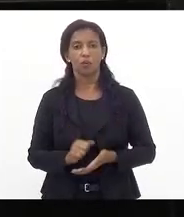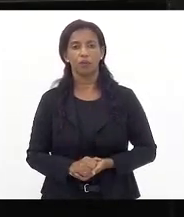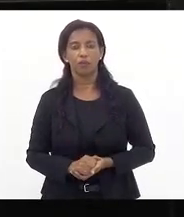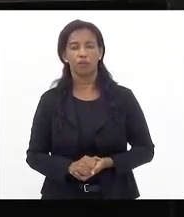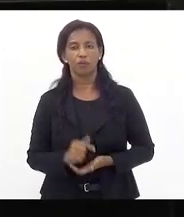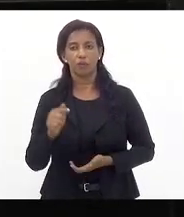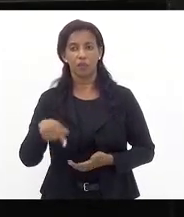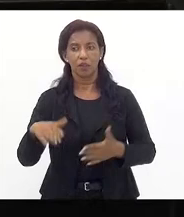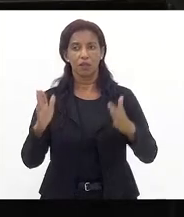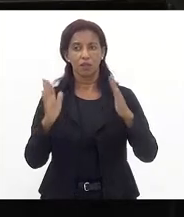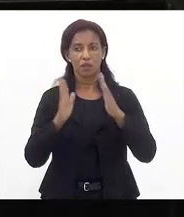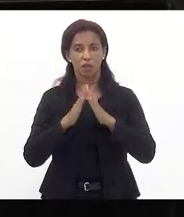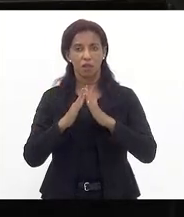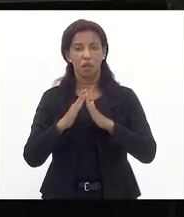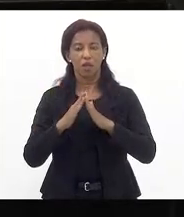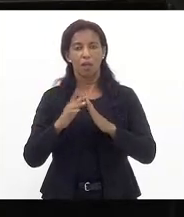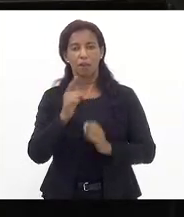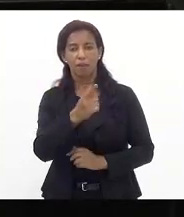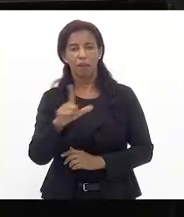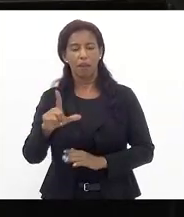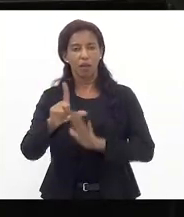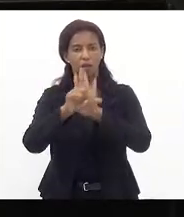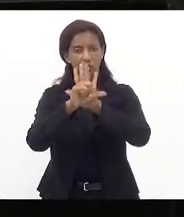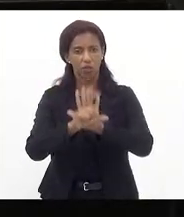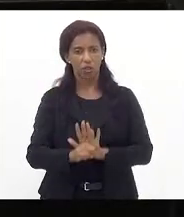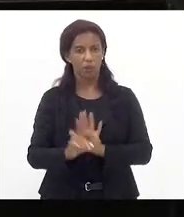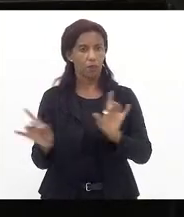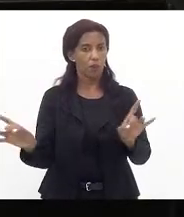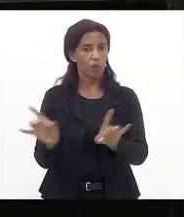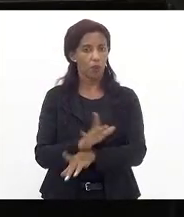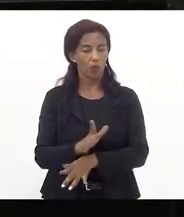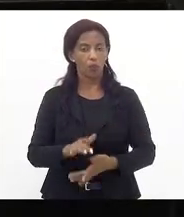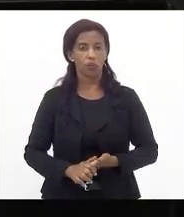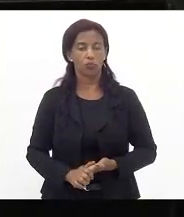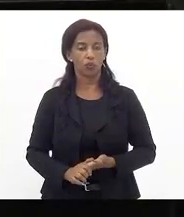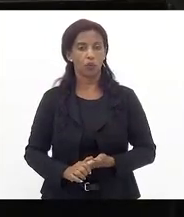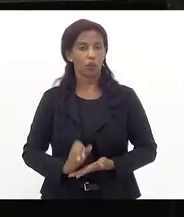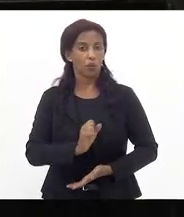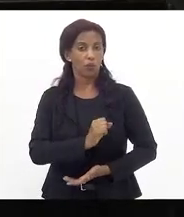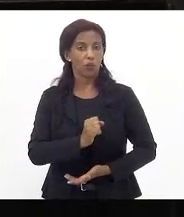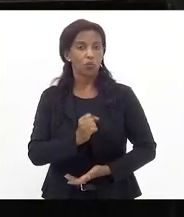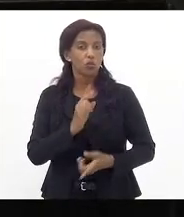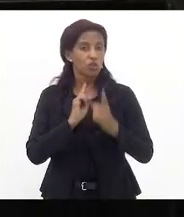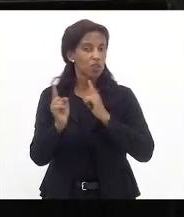e apresenta projetos de lei prontos para o diálogo